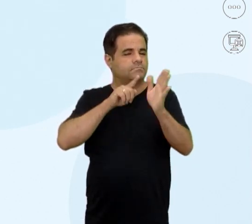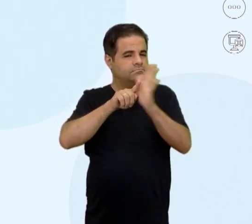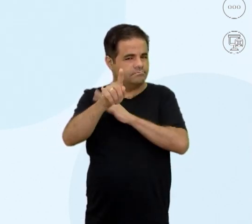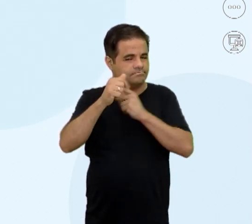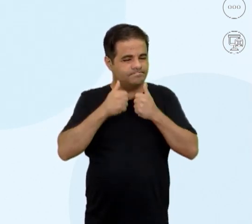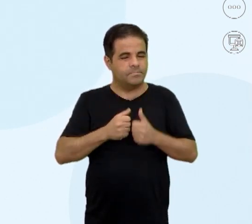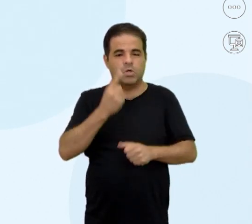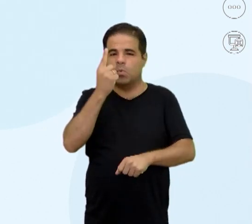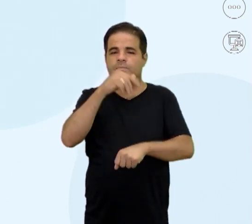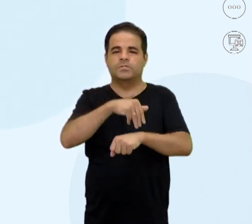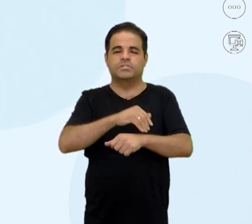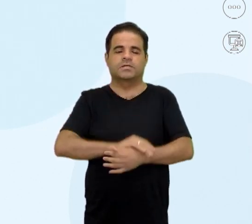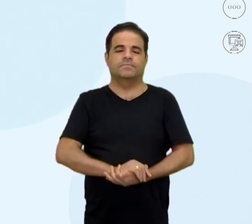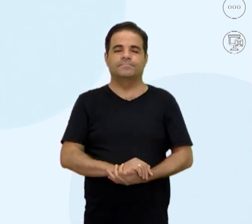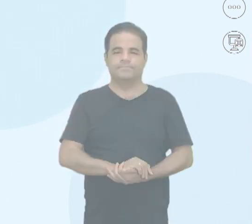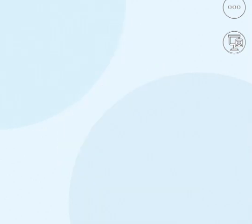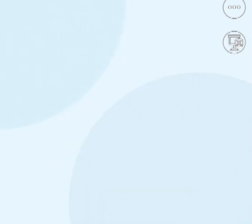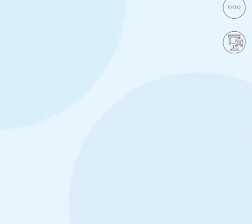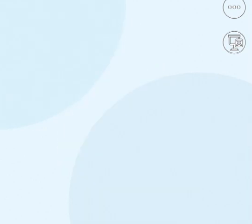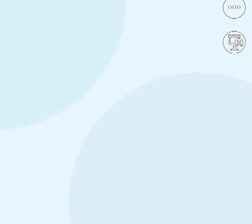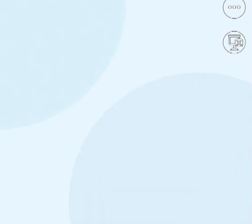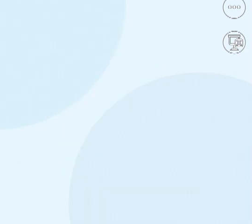aplicativo.